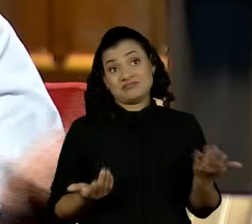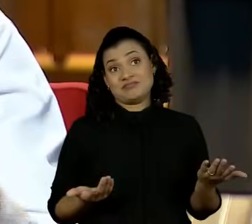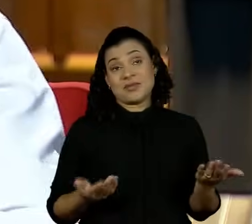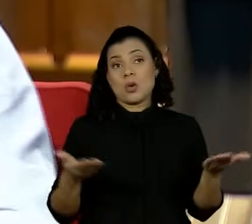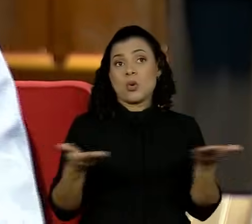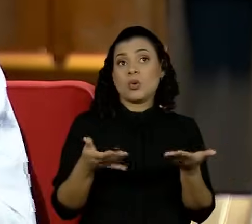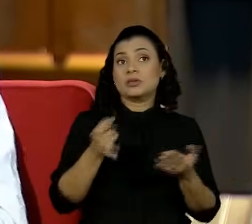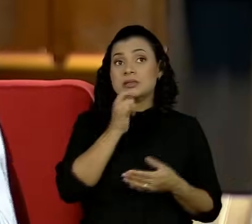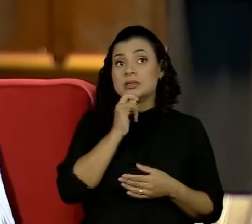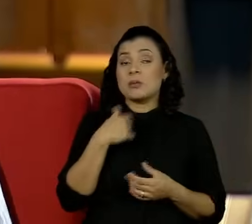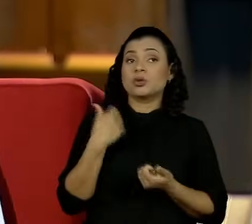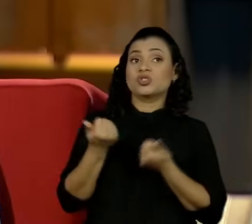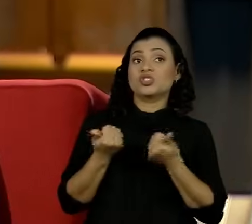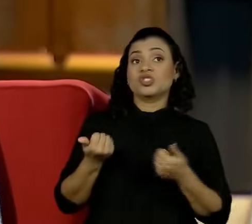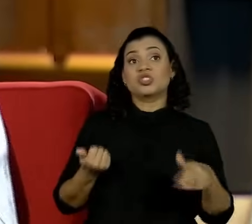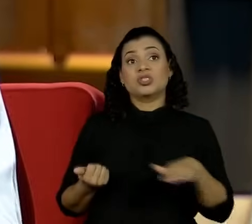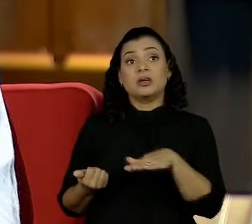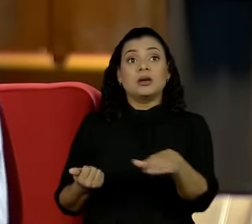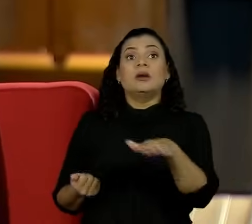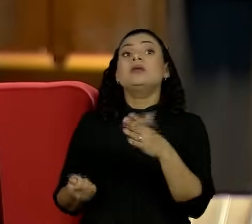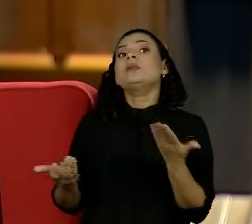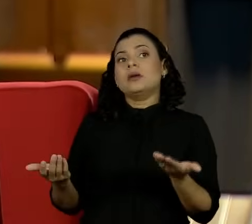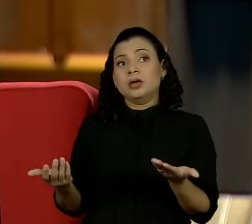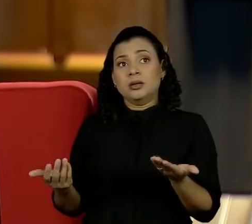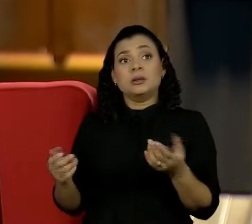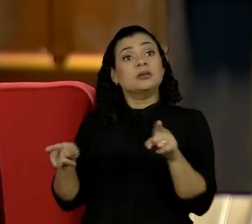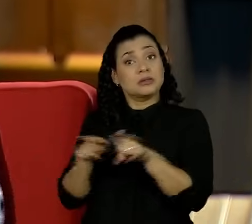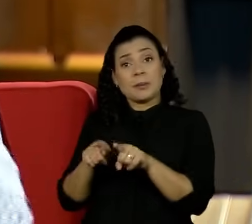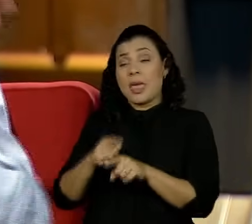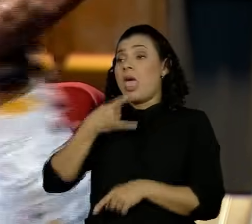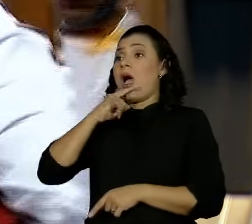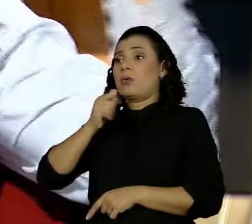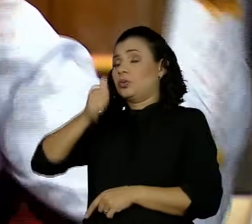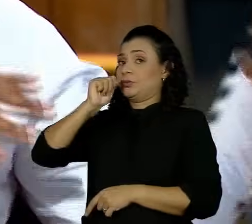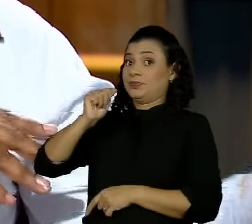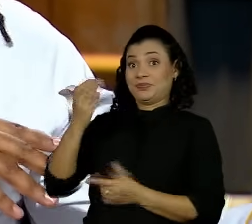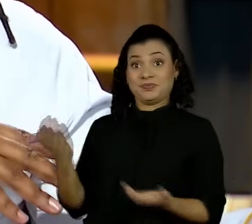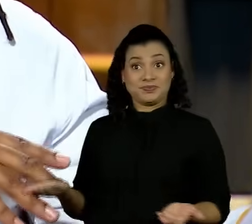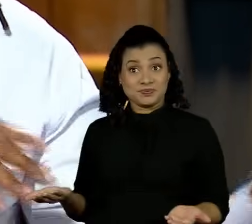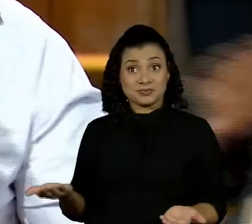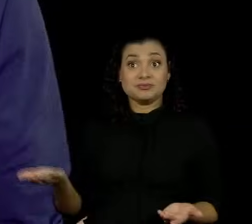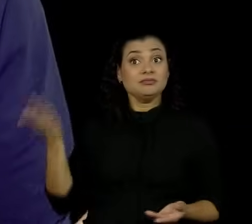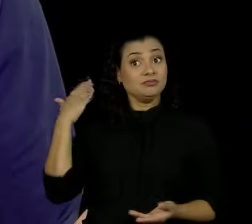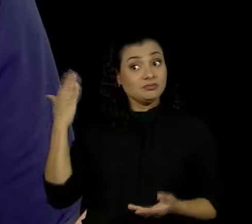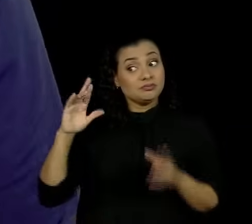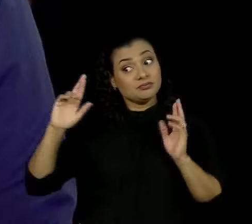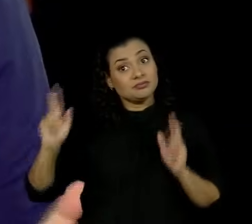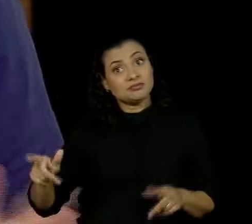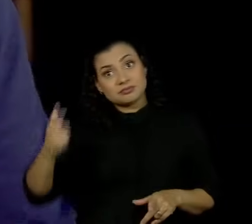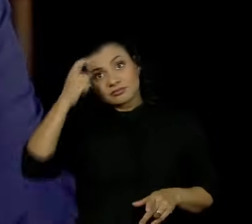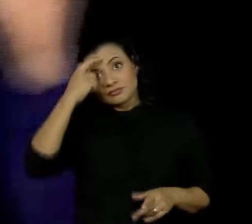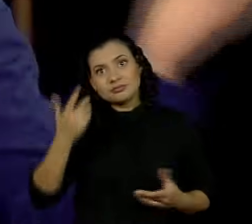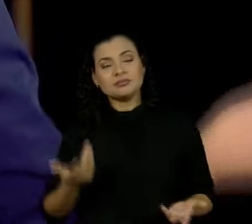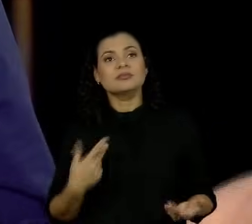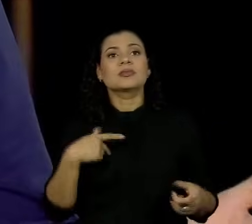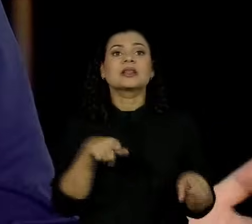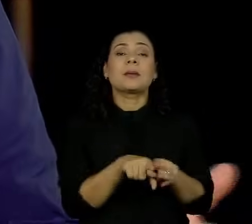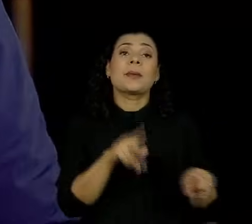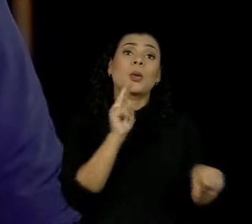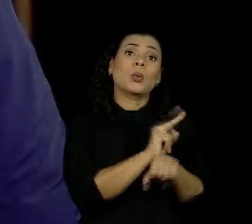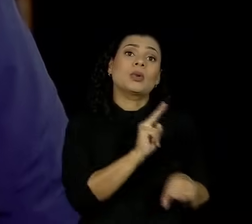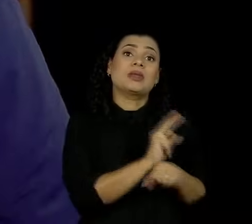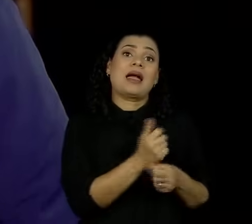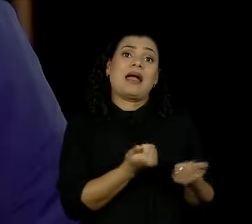hoje, né? Como dirigir, né? Dirigir bebida alcoólica, antigamente se podia Ou ter a dor fazer. de cabeça de ter que cuidar